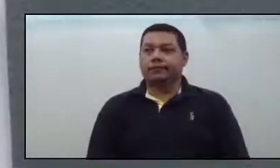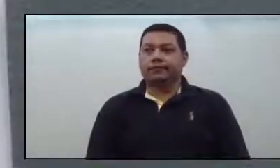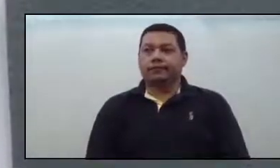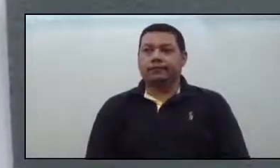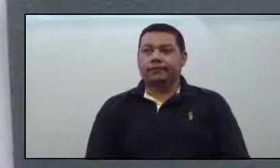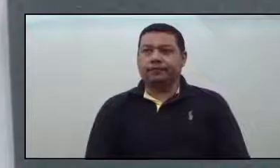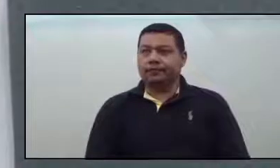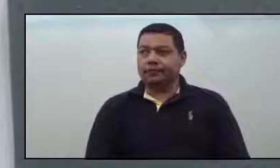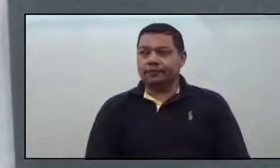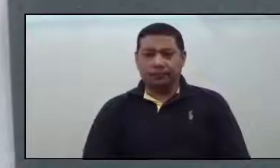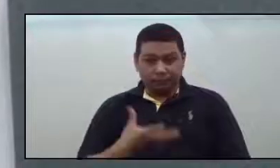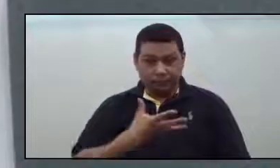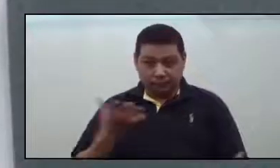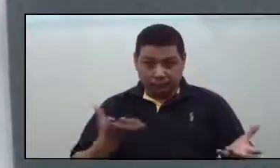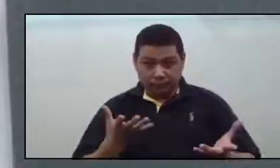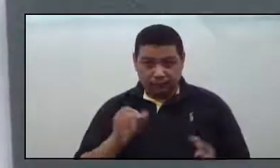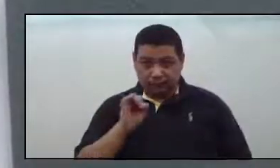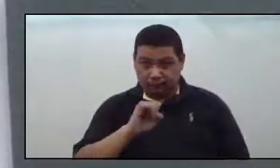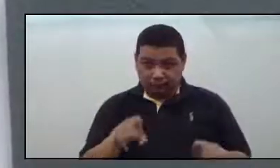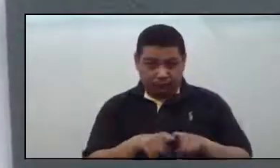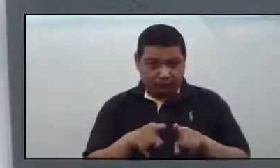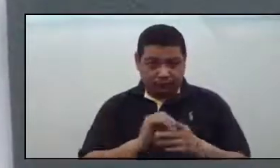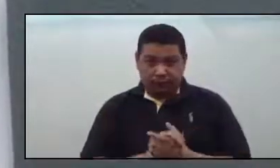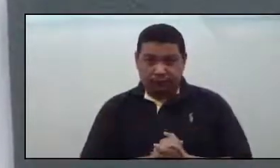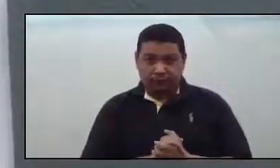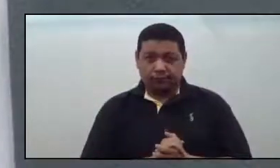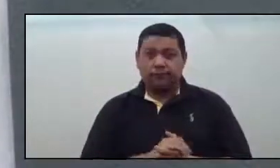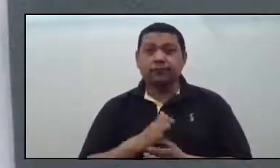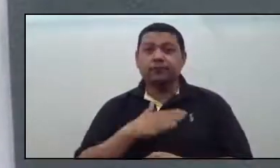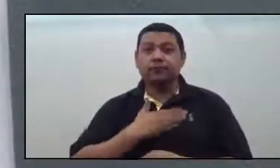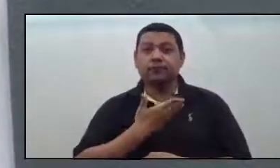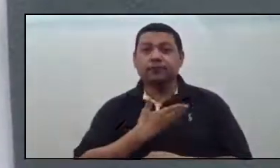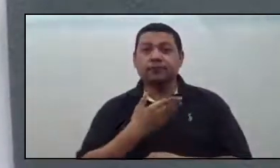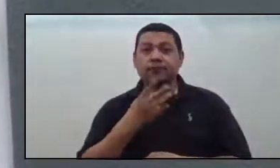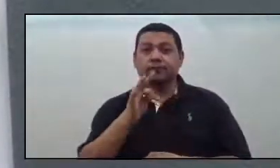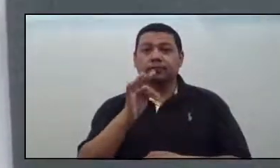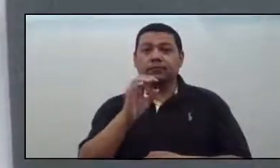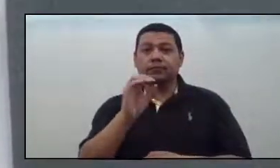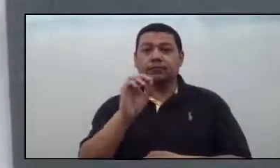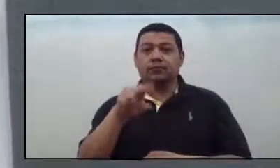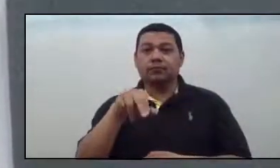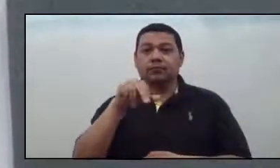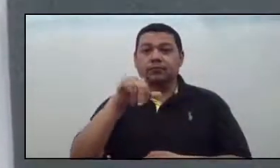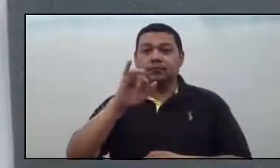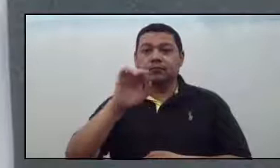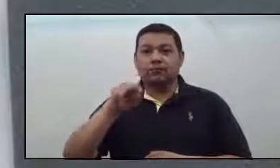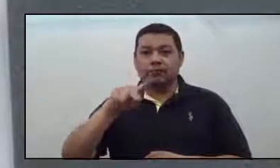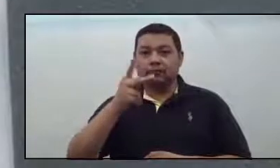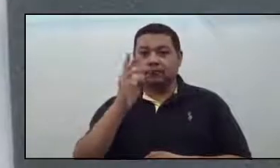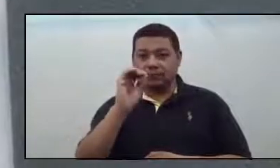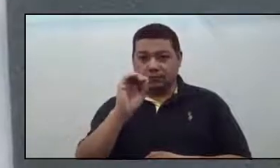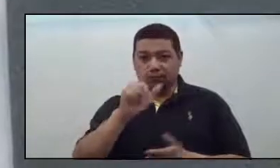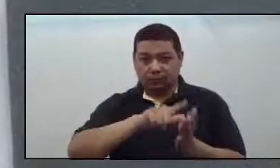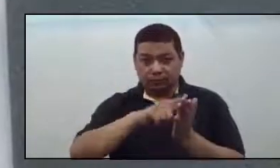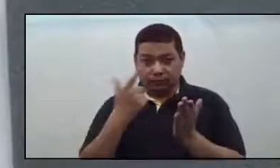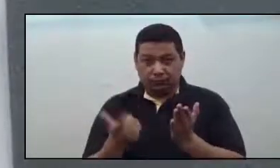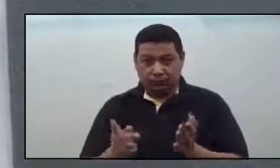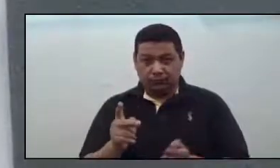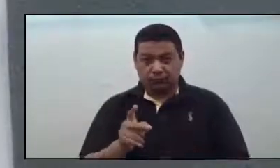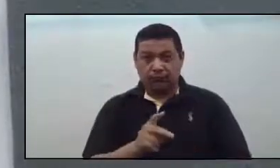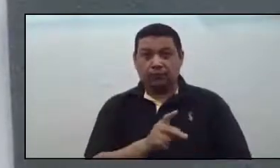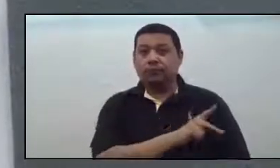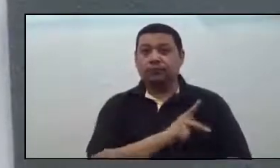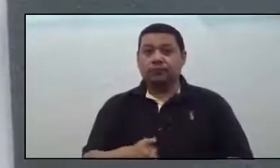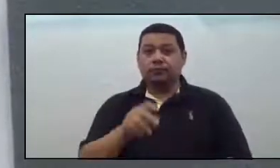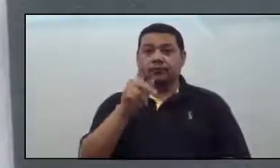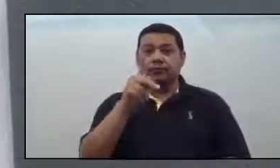Queria aqui cumprimentar o meu amigo Toninho do Jornal, presidente do PSB, e